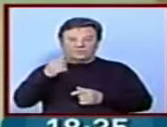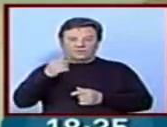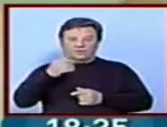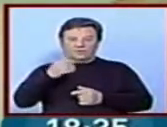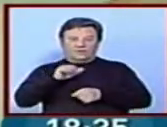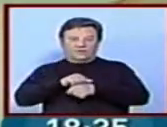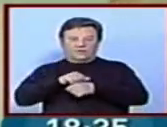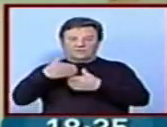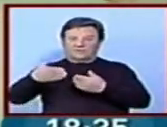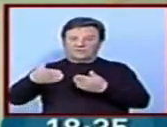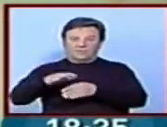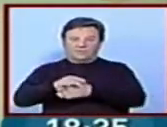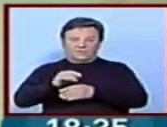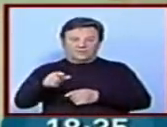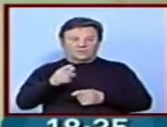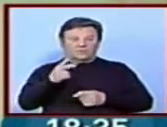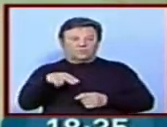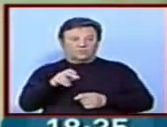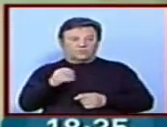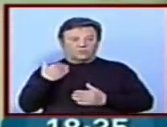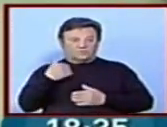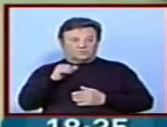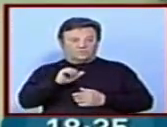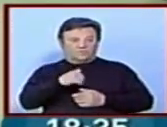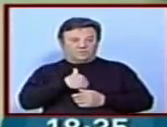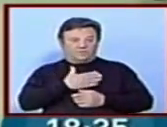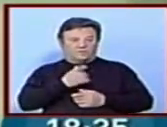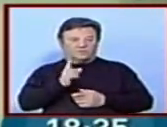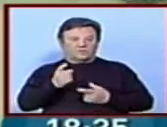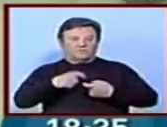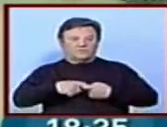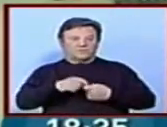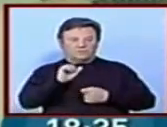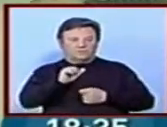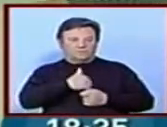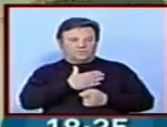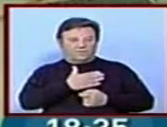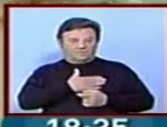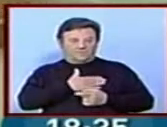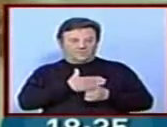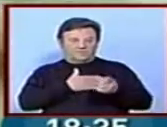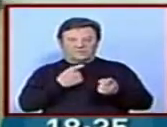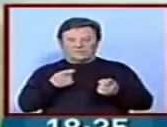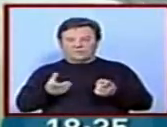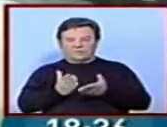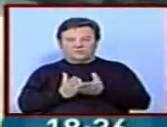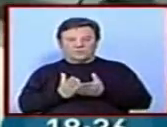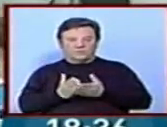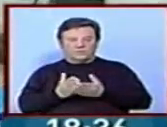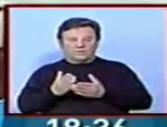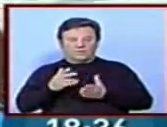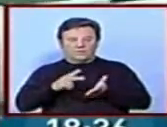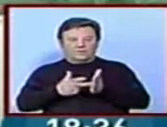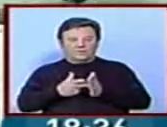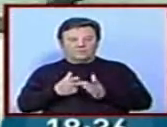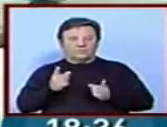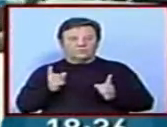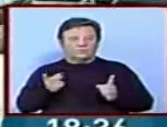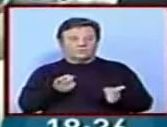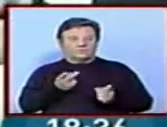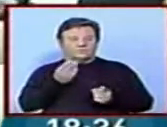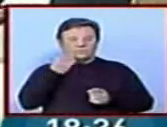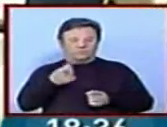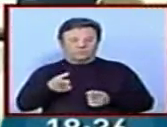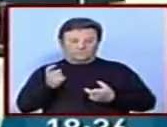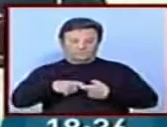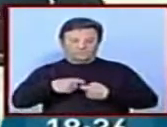por esta empresa. Nuno, que parceria foi esta desenvolvida entre a vossa empresa e aqui a Escola de Tecnologia? Isto